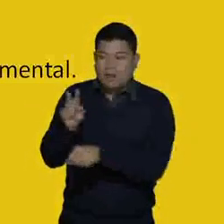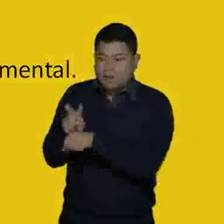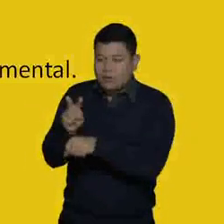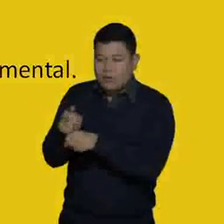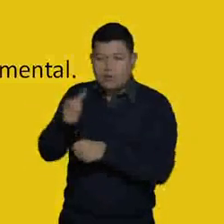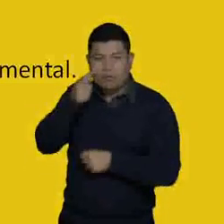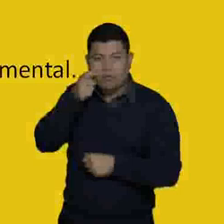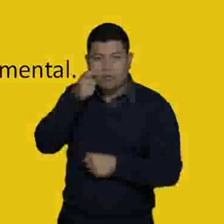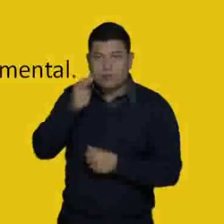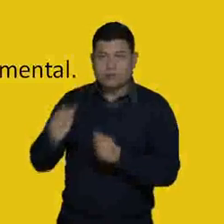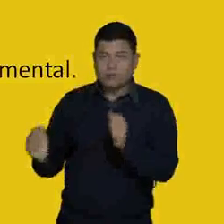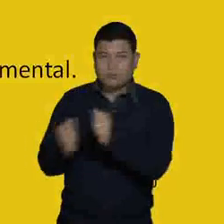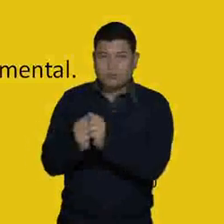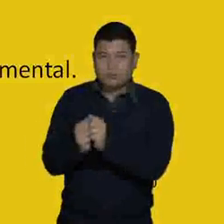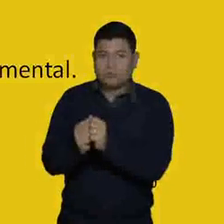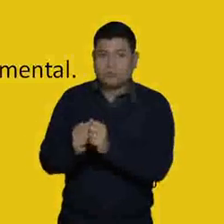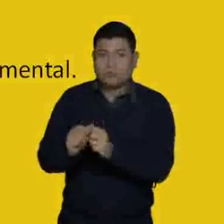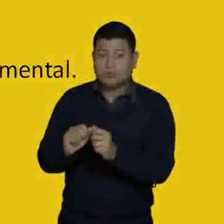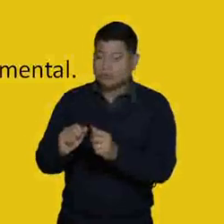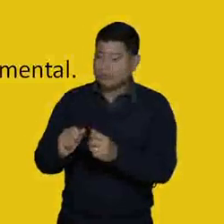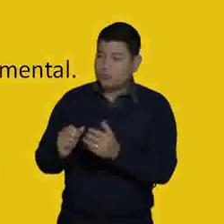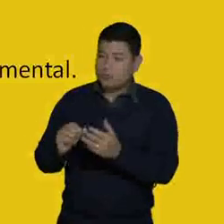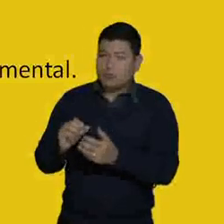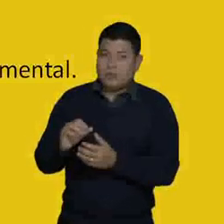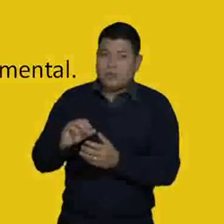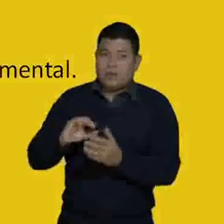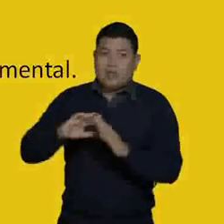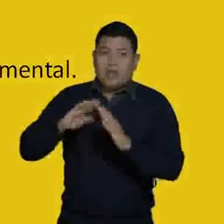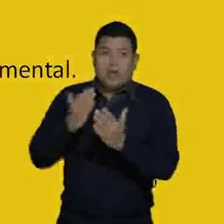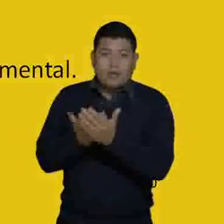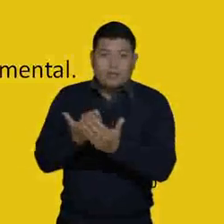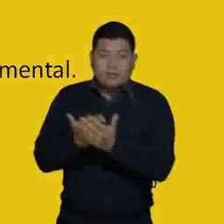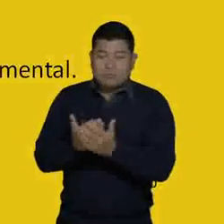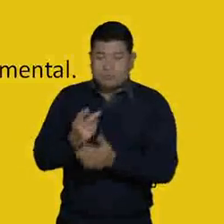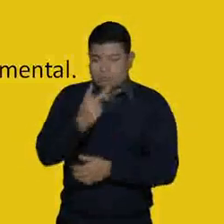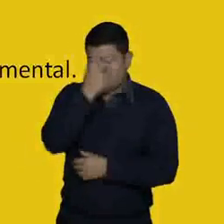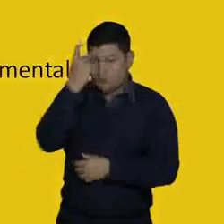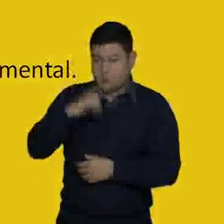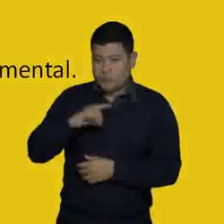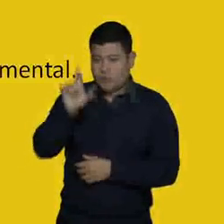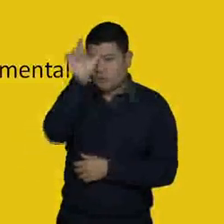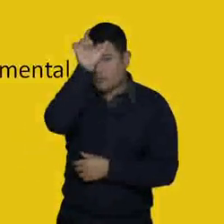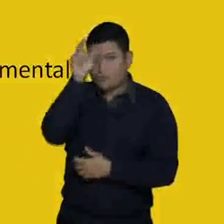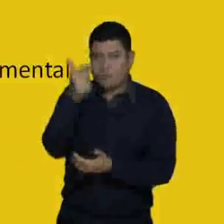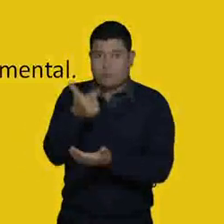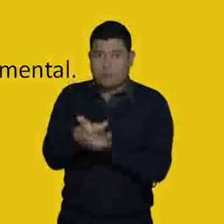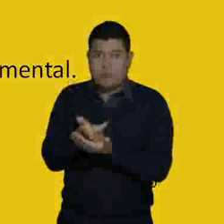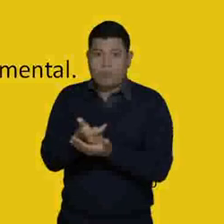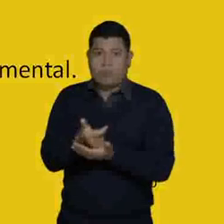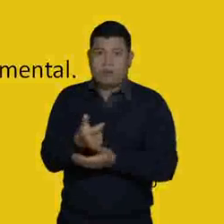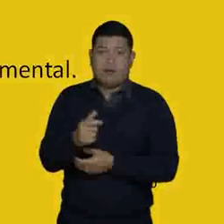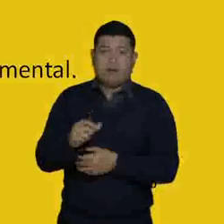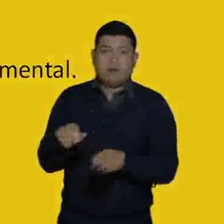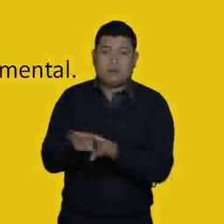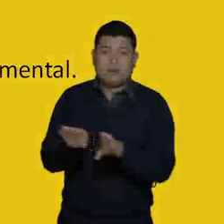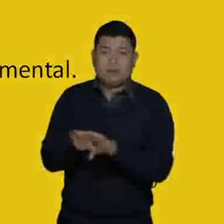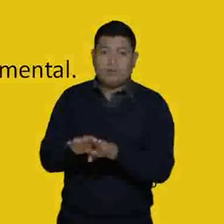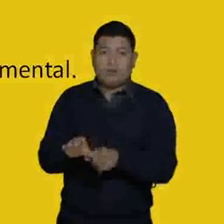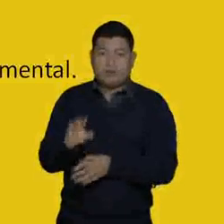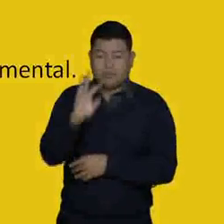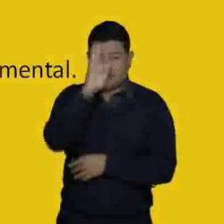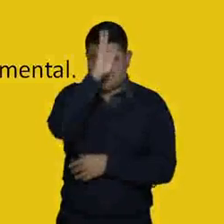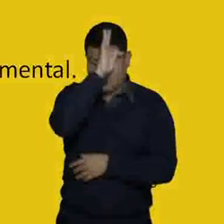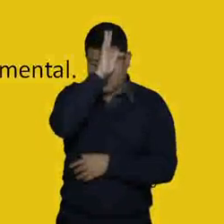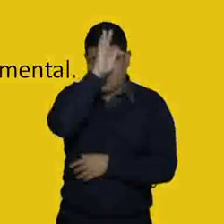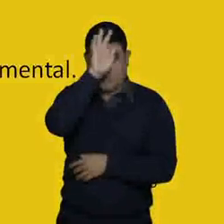hiperatividade ou outro transtorno de aprendizagem Então não é só dislexia e TDH os outros transtornos